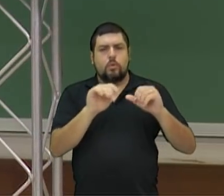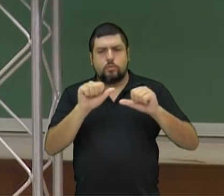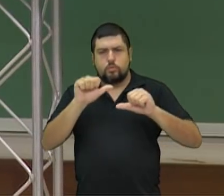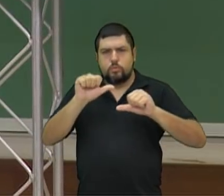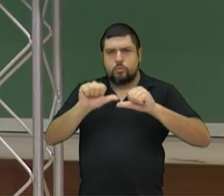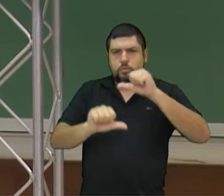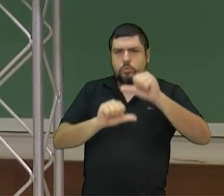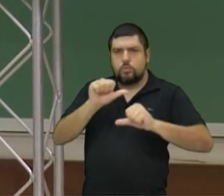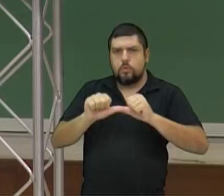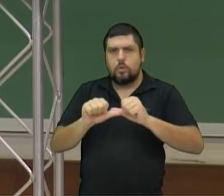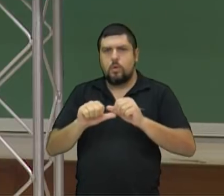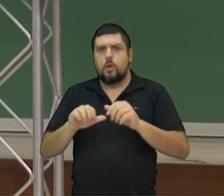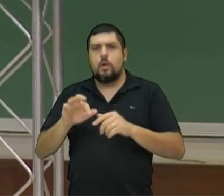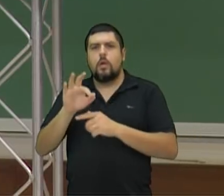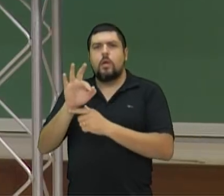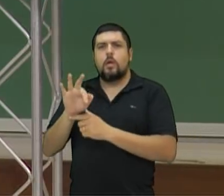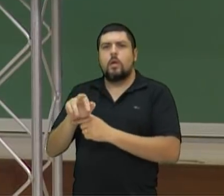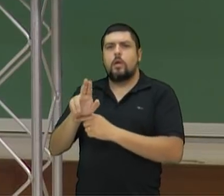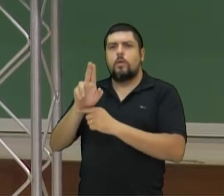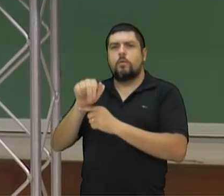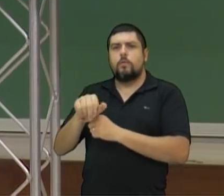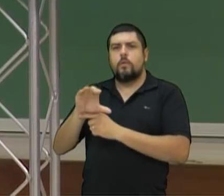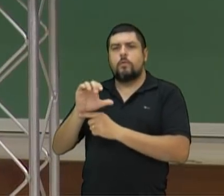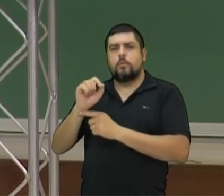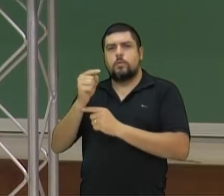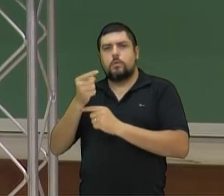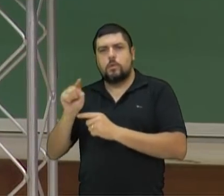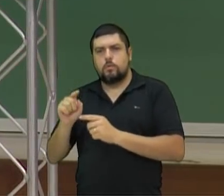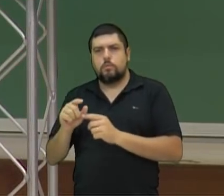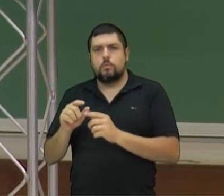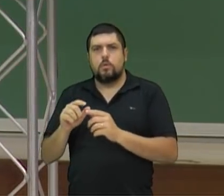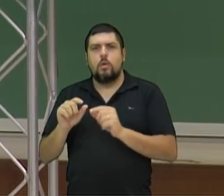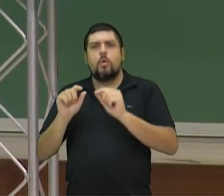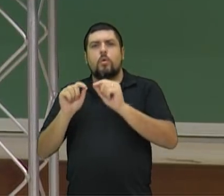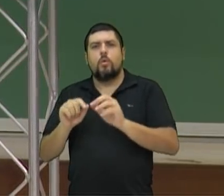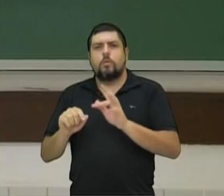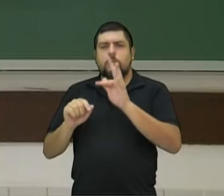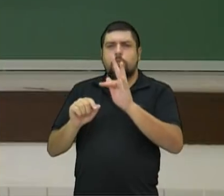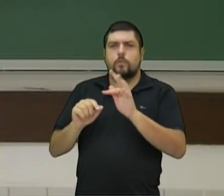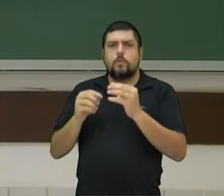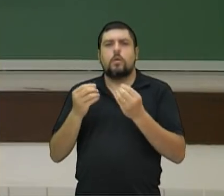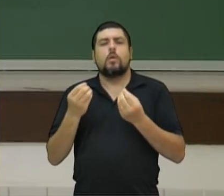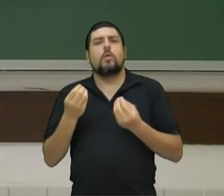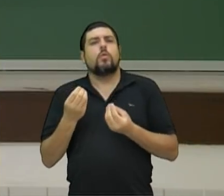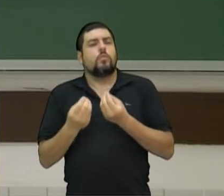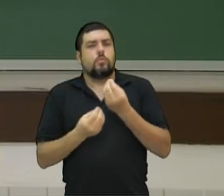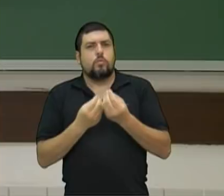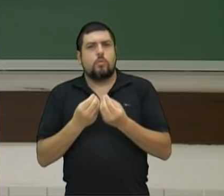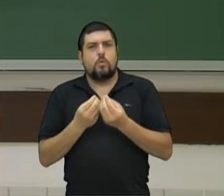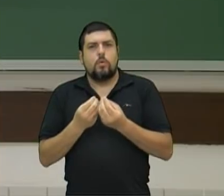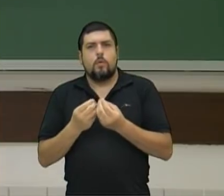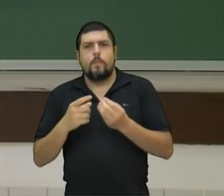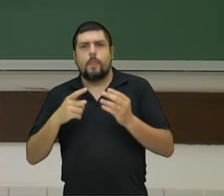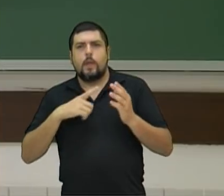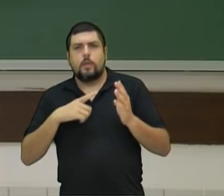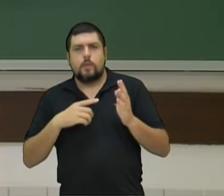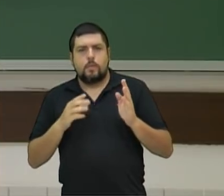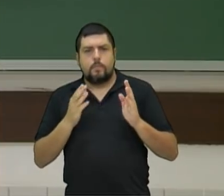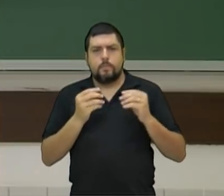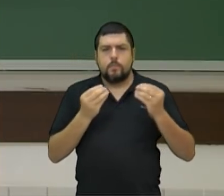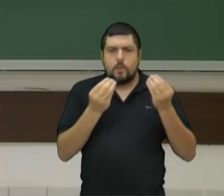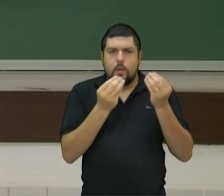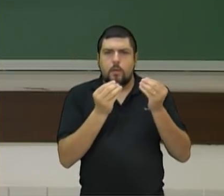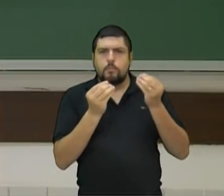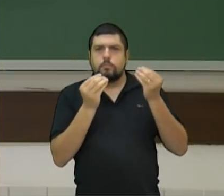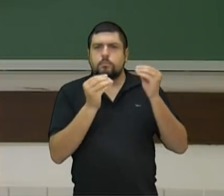é uma função? Uma função é uma operação realizada entre duas variáveis, na qual você coloca uma e obtém a outra, como se